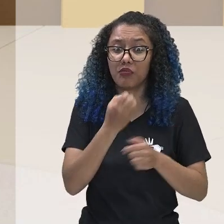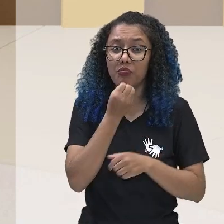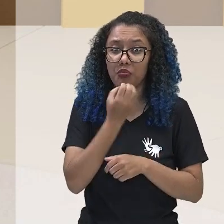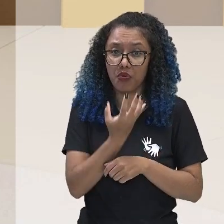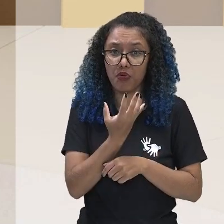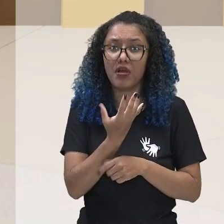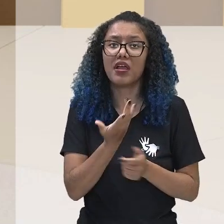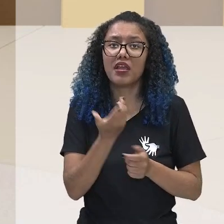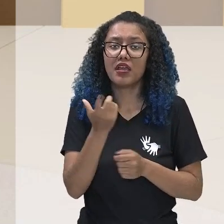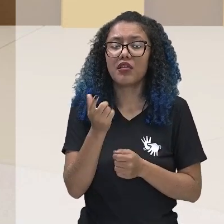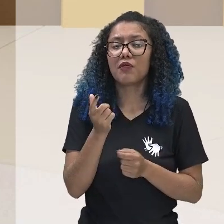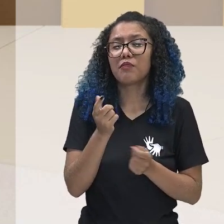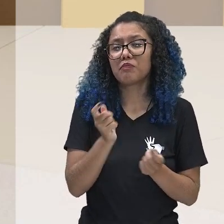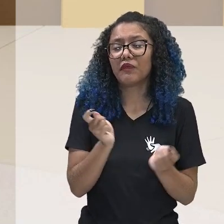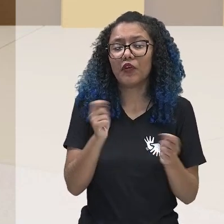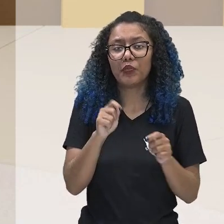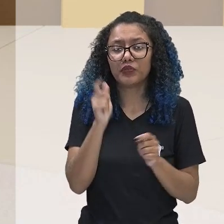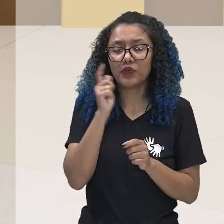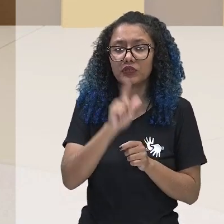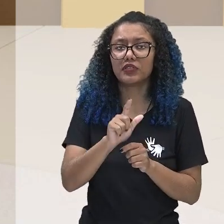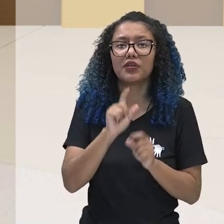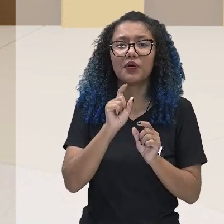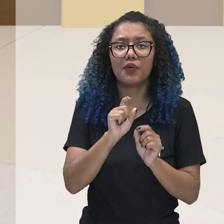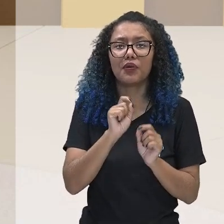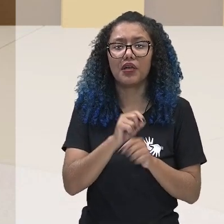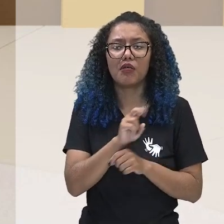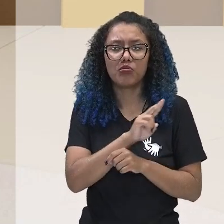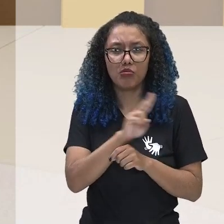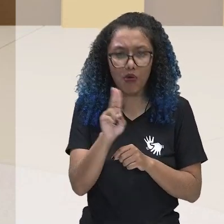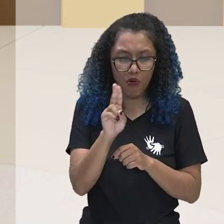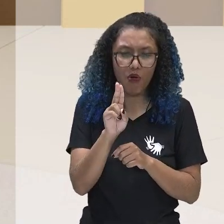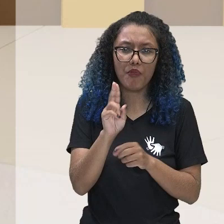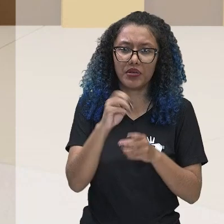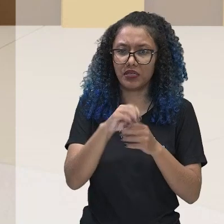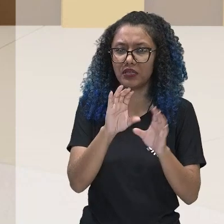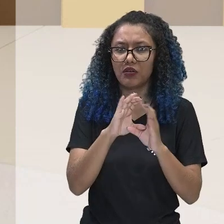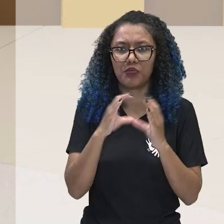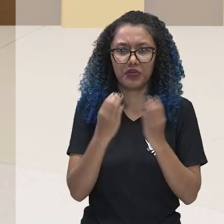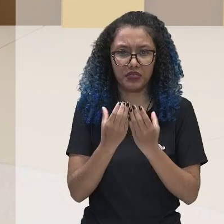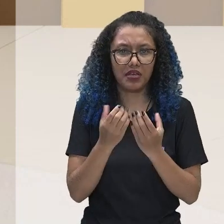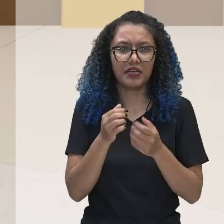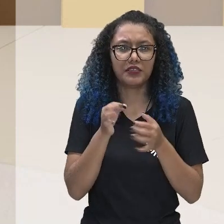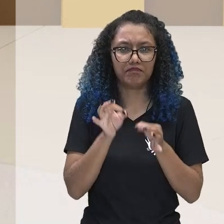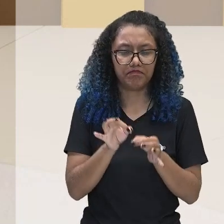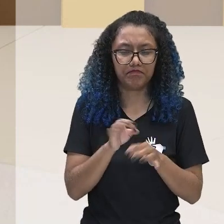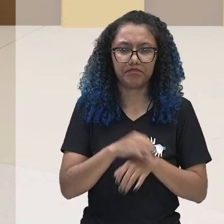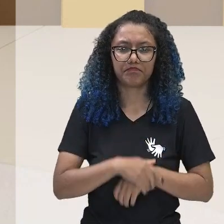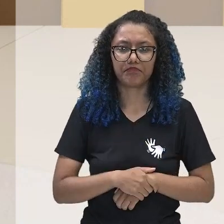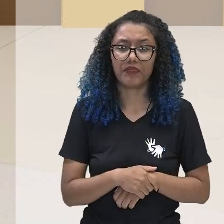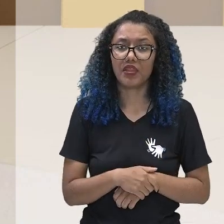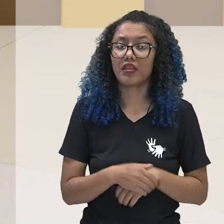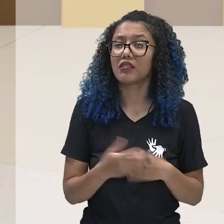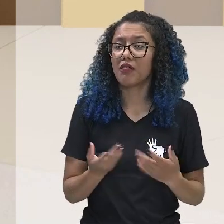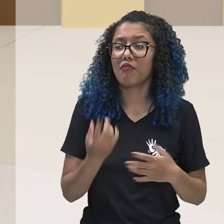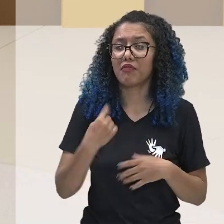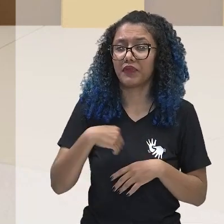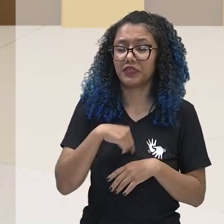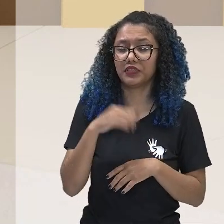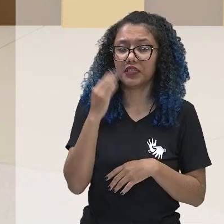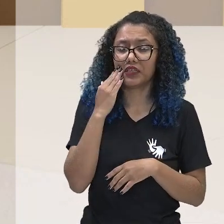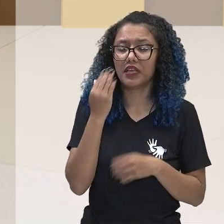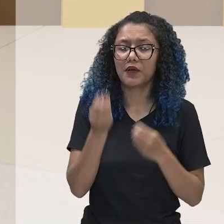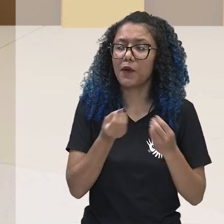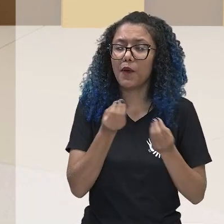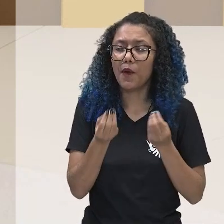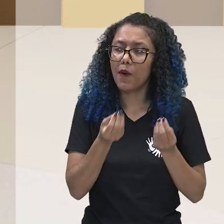ganharam esse destaque dentro da comunidade. E aí, para a gente entender um pouco melhor o